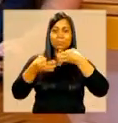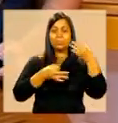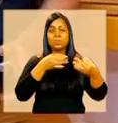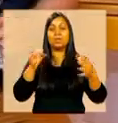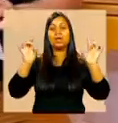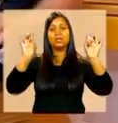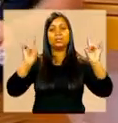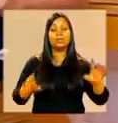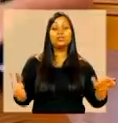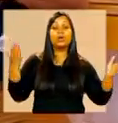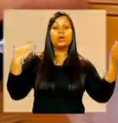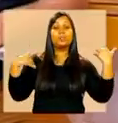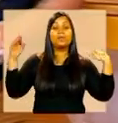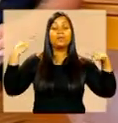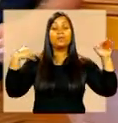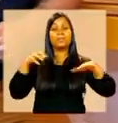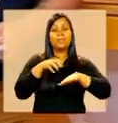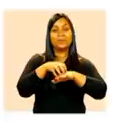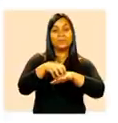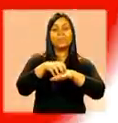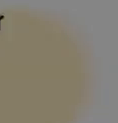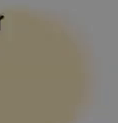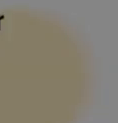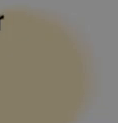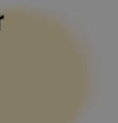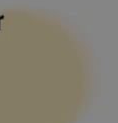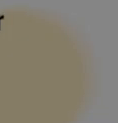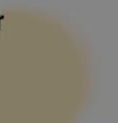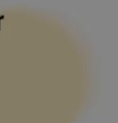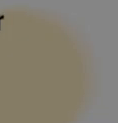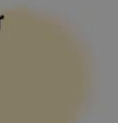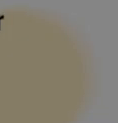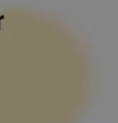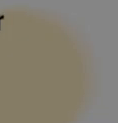mais que especial sobre viagem e turismo. Não saia daí.